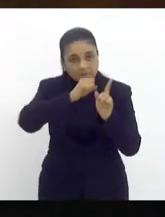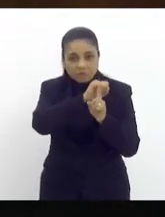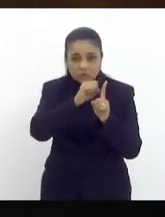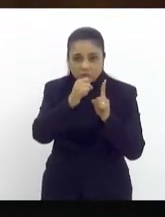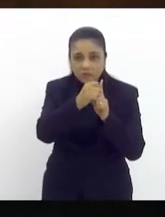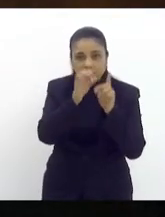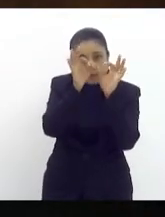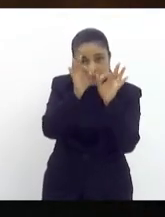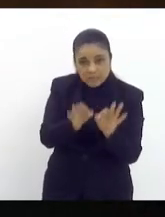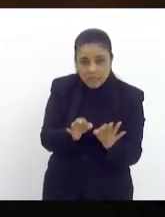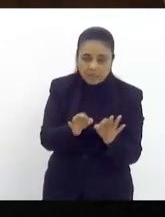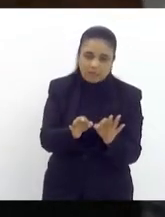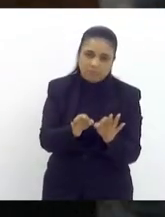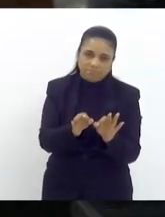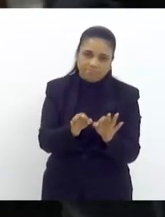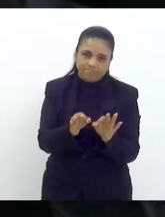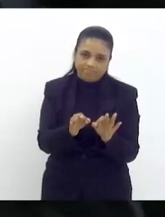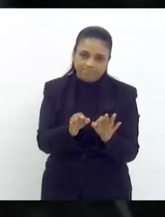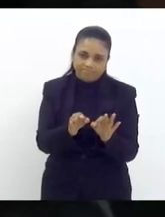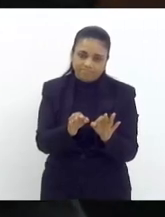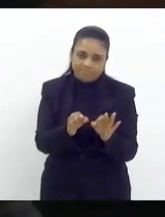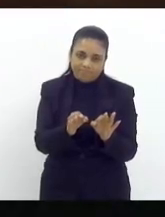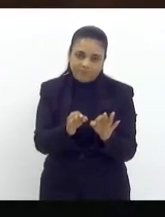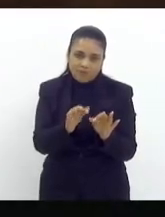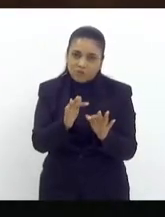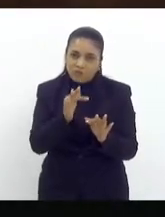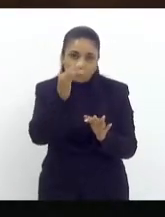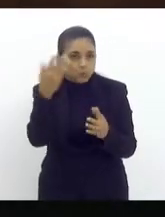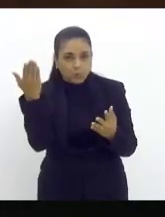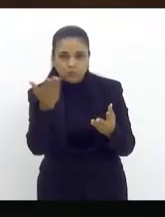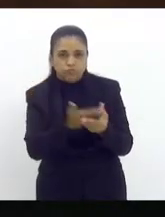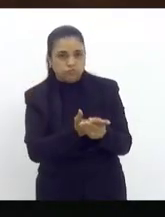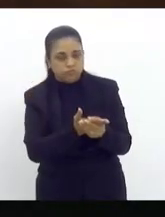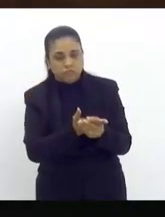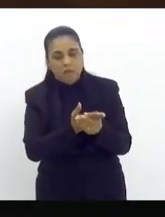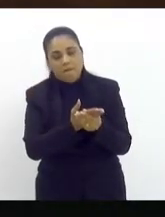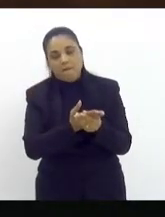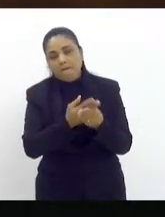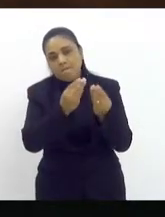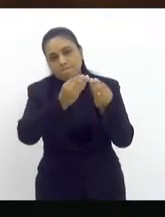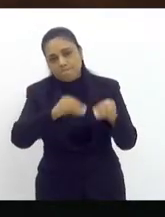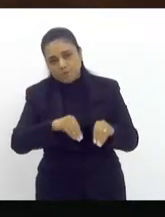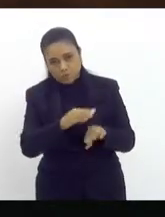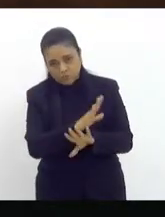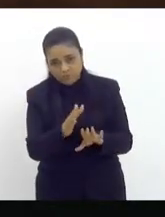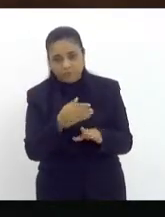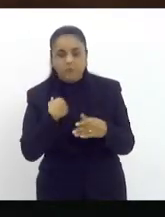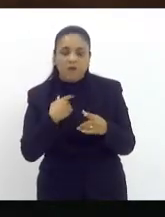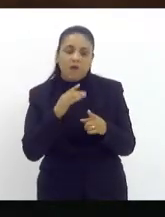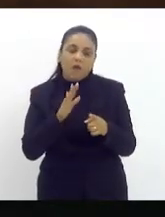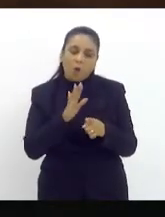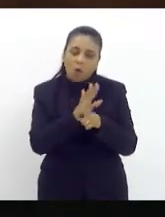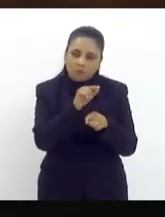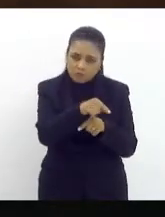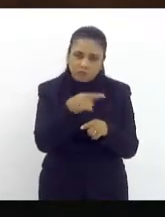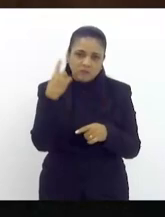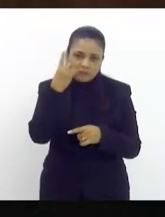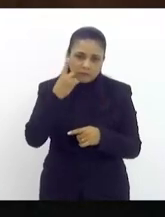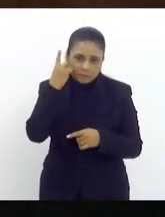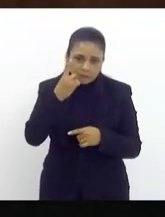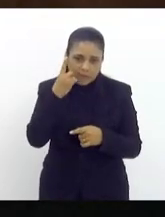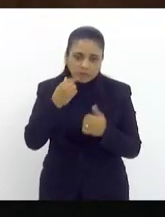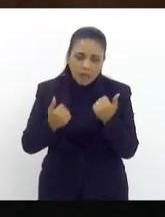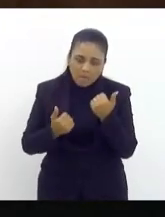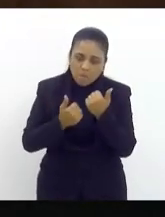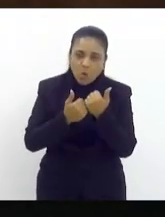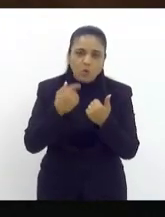seja judicializada, presidente. Eu conto com a boa vontade e colaboração da deputada Lucinha, que a gente aguarde uma